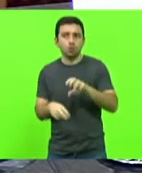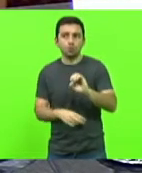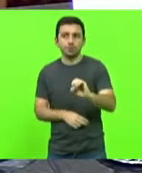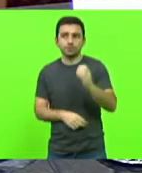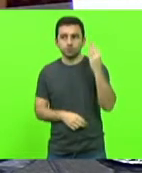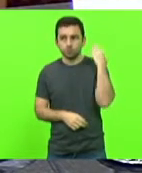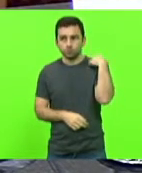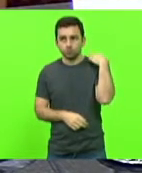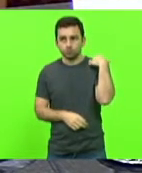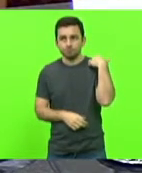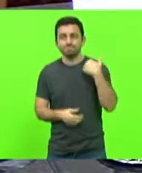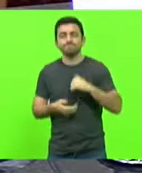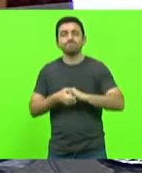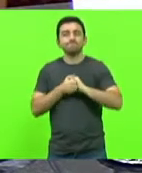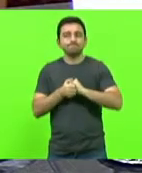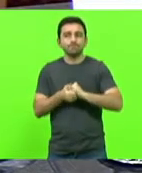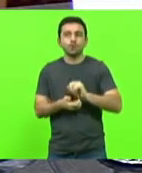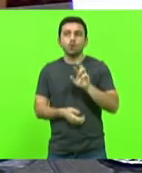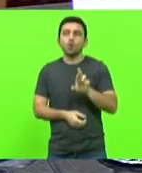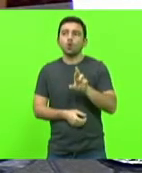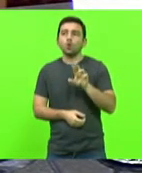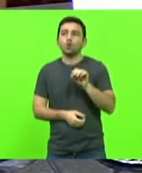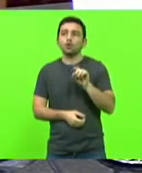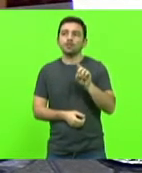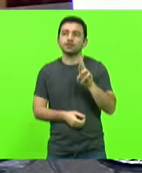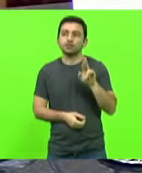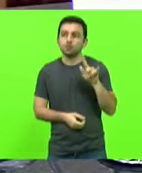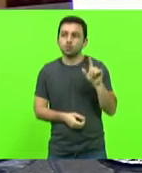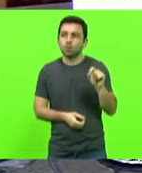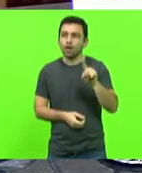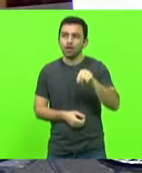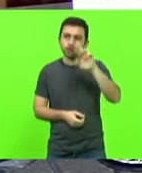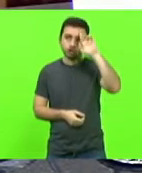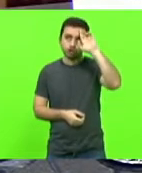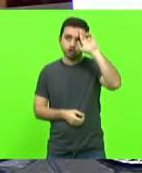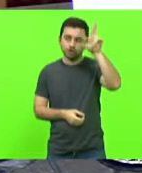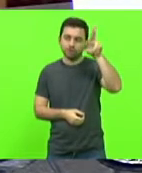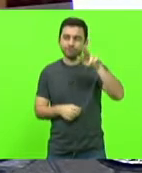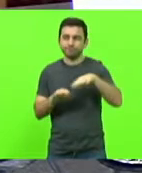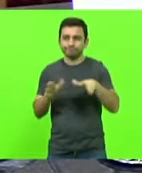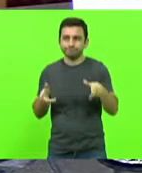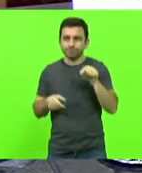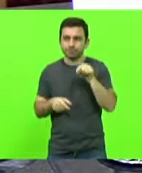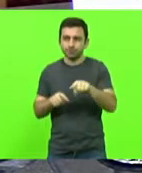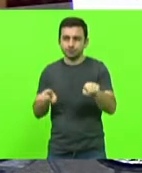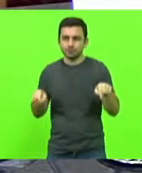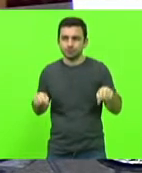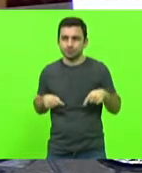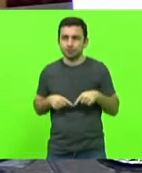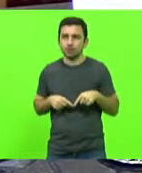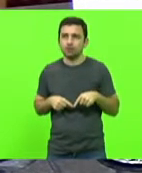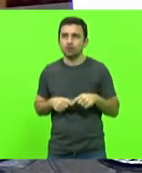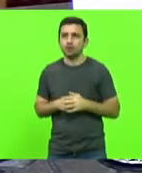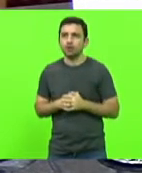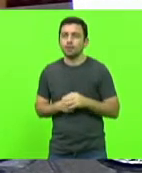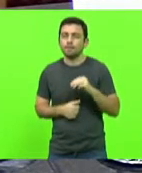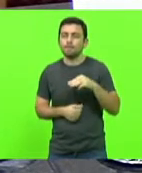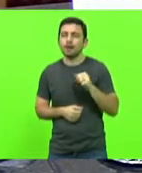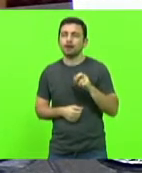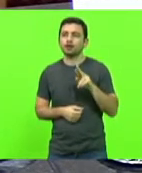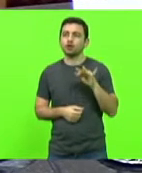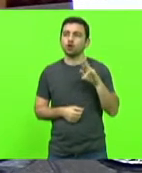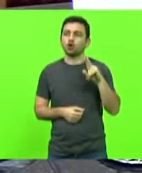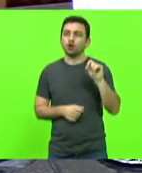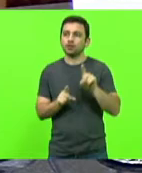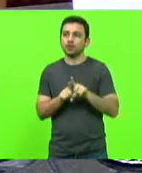Costa, cumprimentar o Rodrigo, que é chefe de gabinete do prefeito municipal, o Carlos Marchiori, que é secretário